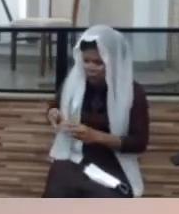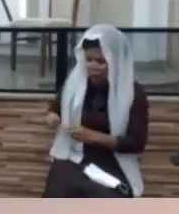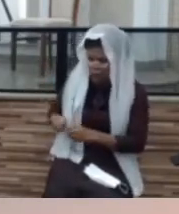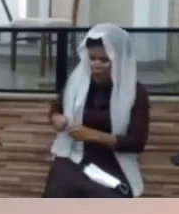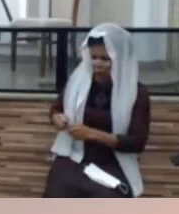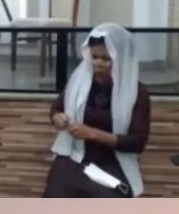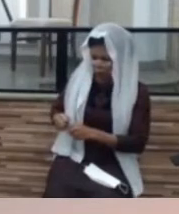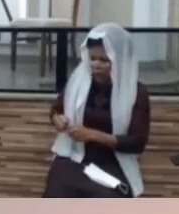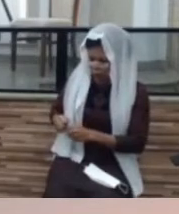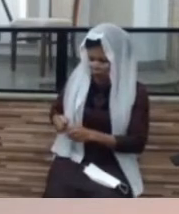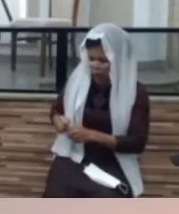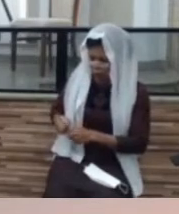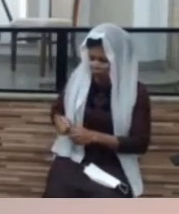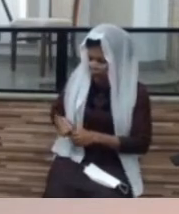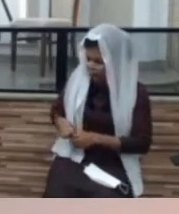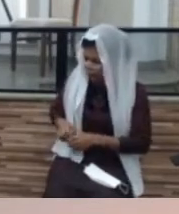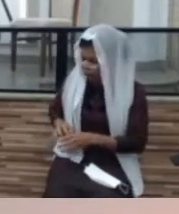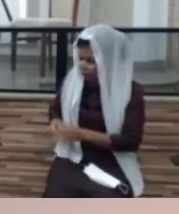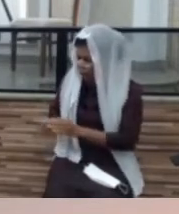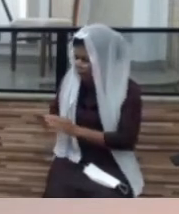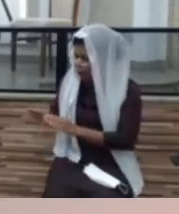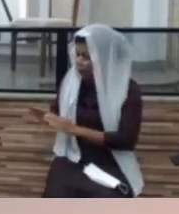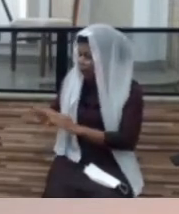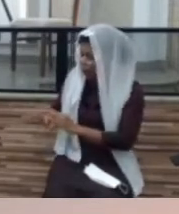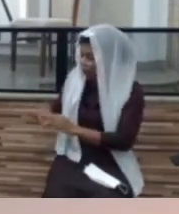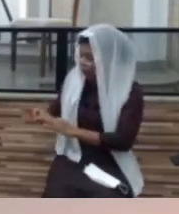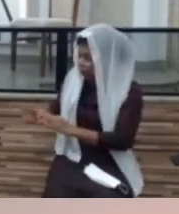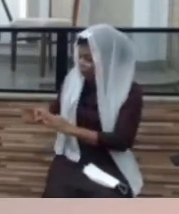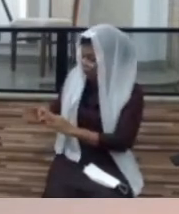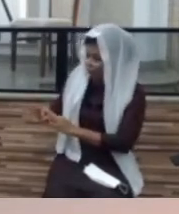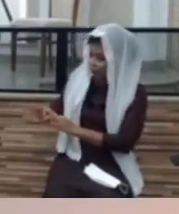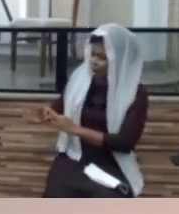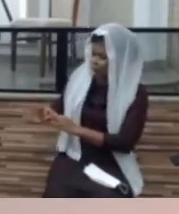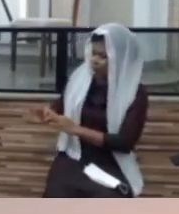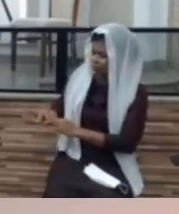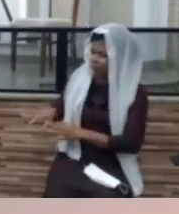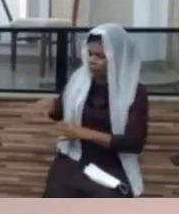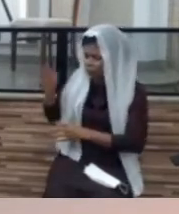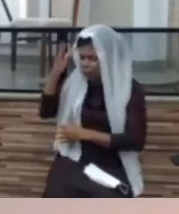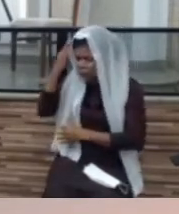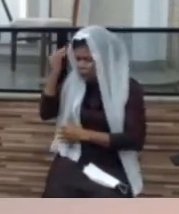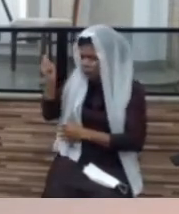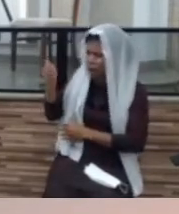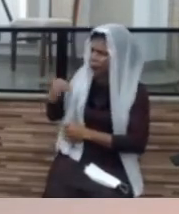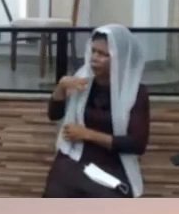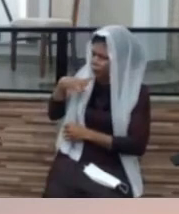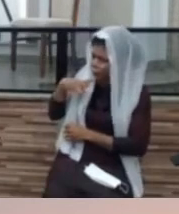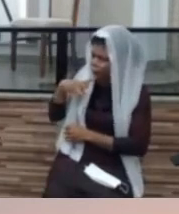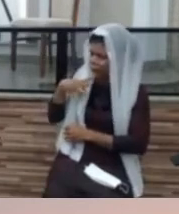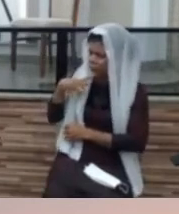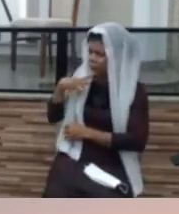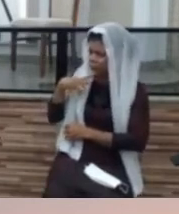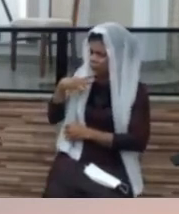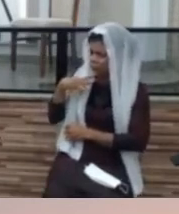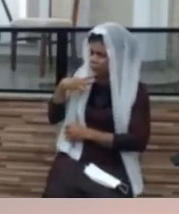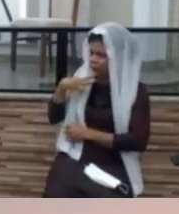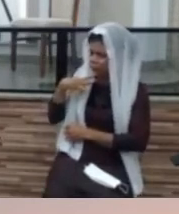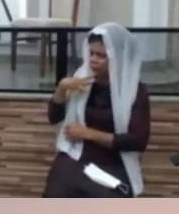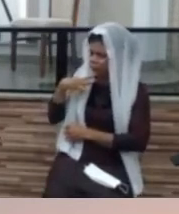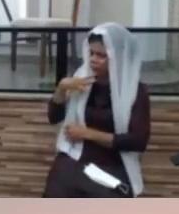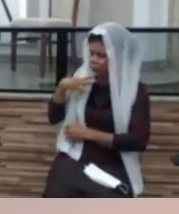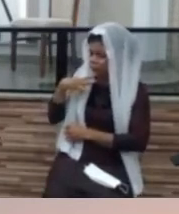ele tinha essa vocação, esse talento. Mas ele se aparentou, nós lemos aqui, irmãos, com Tobias.